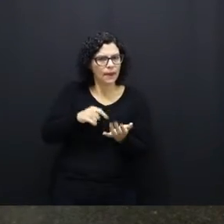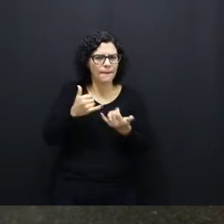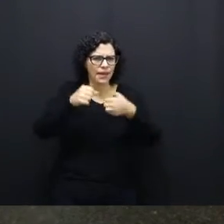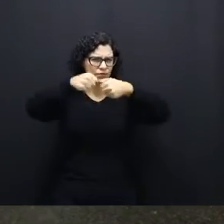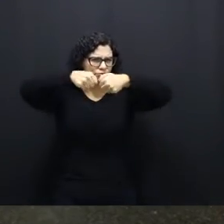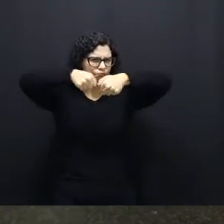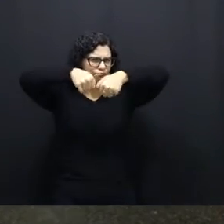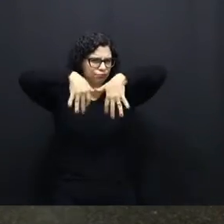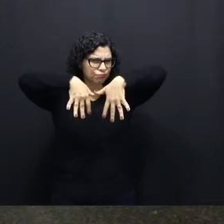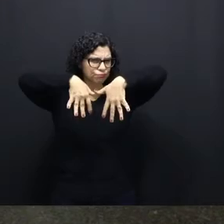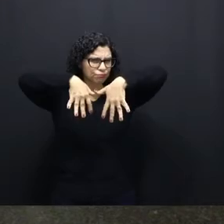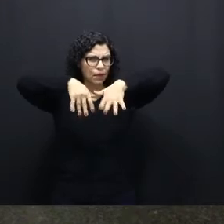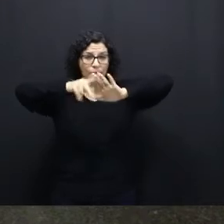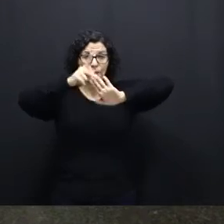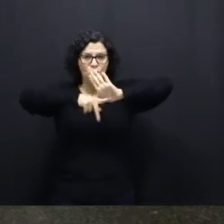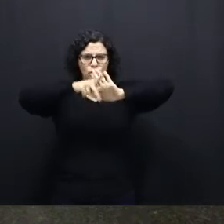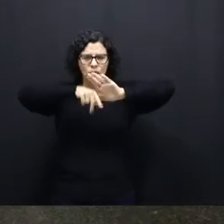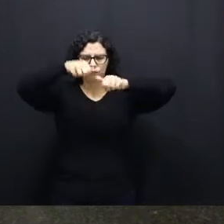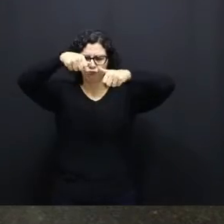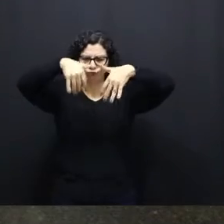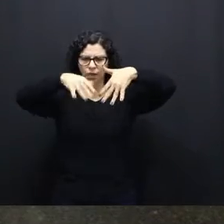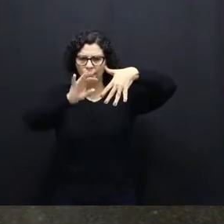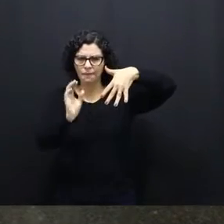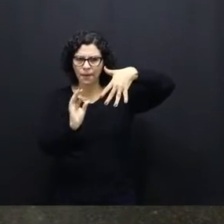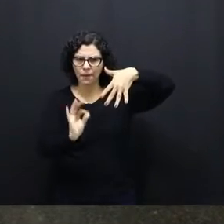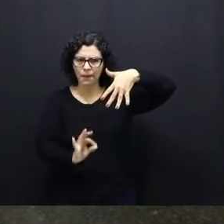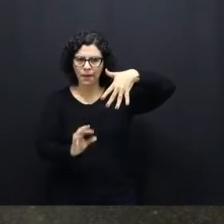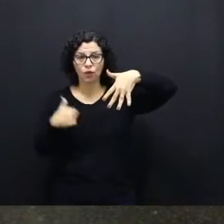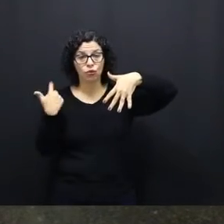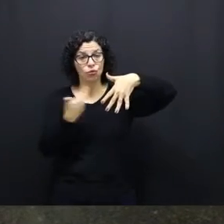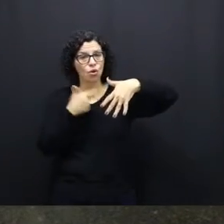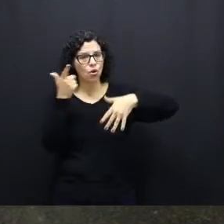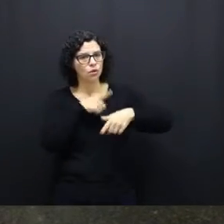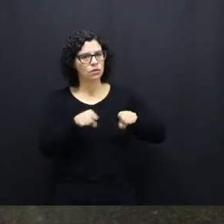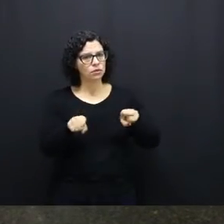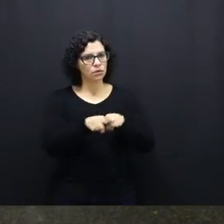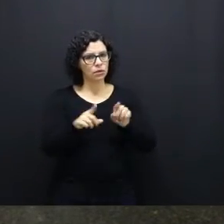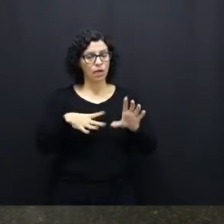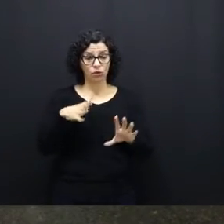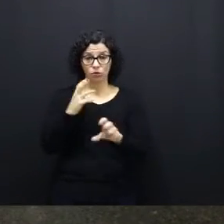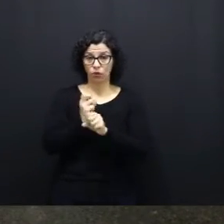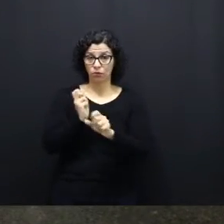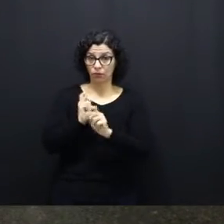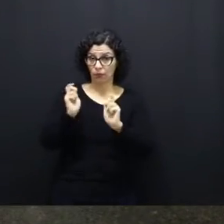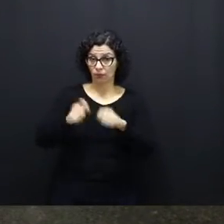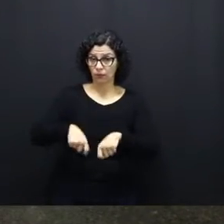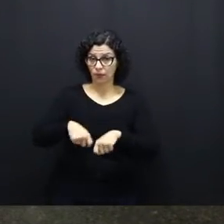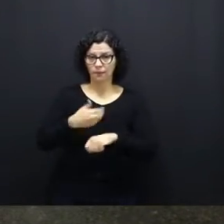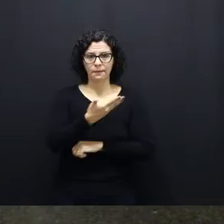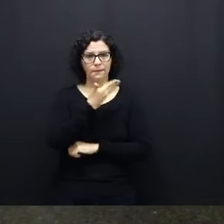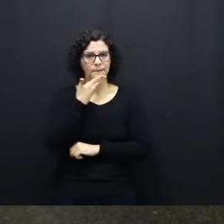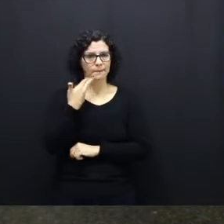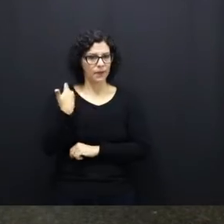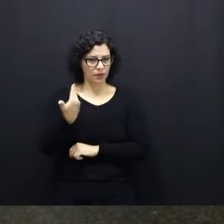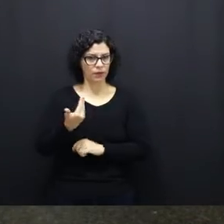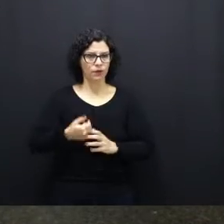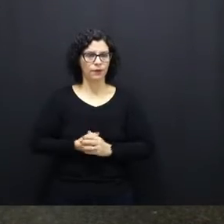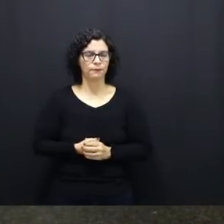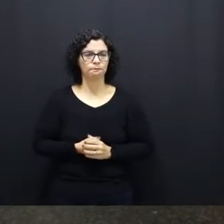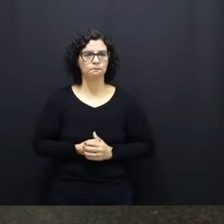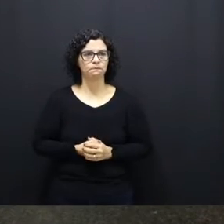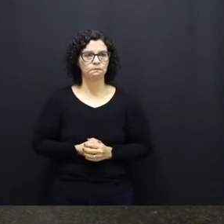e são vários projetos para que nós consigamos chegar aí numa numa um resultado melhor talvez